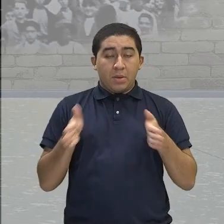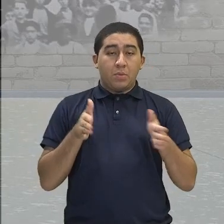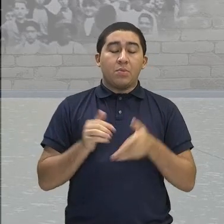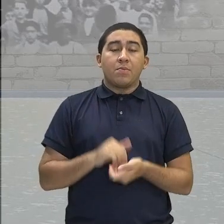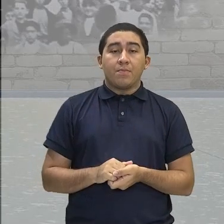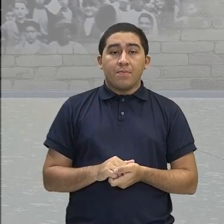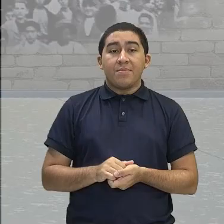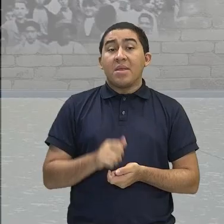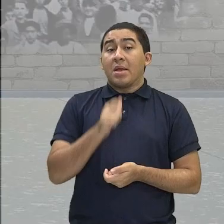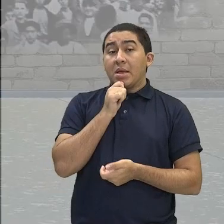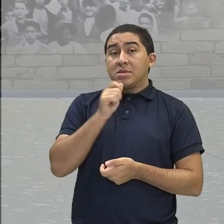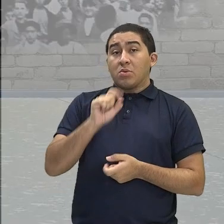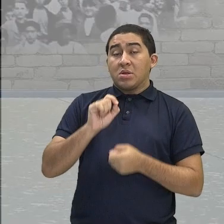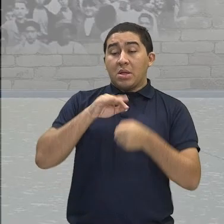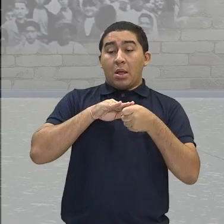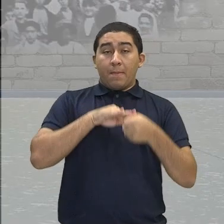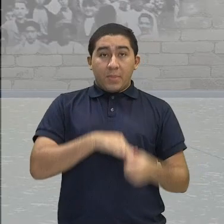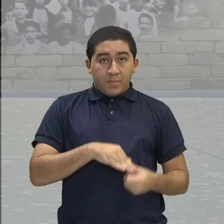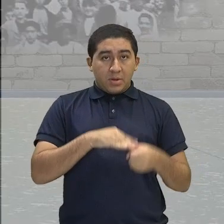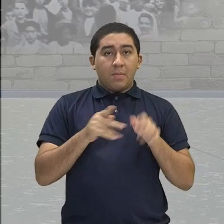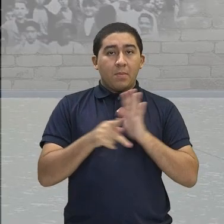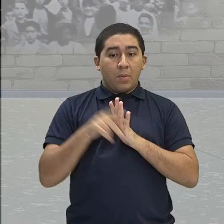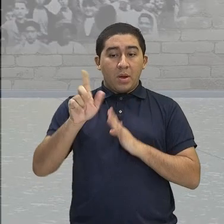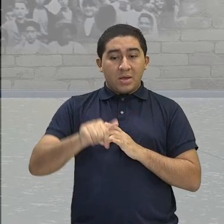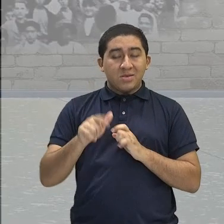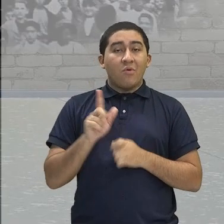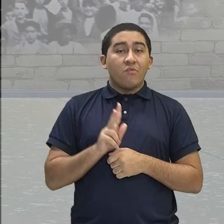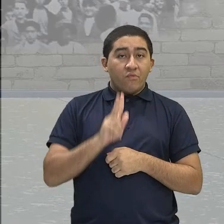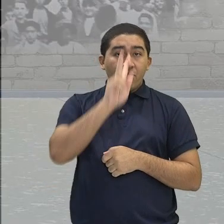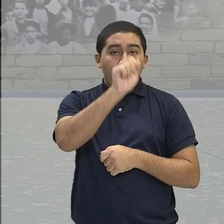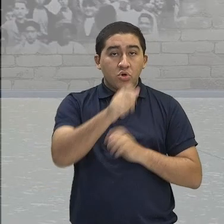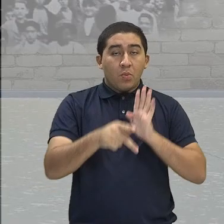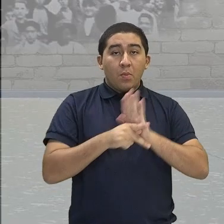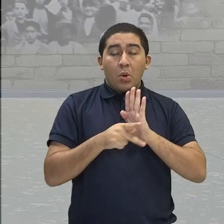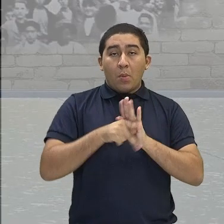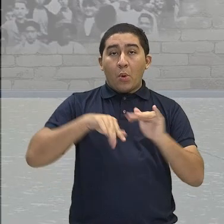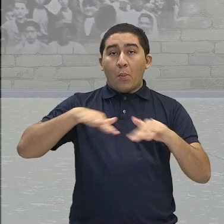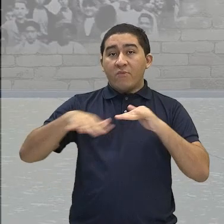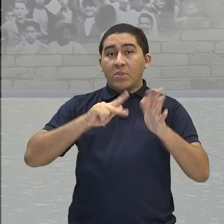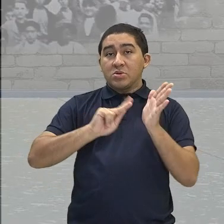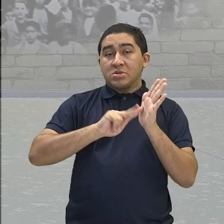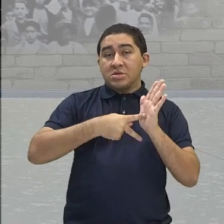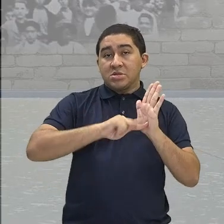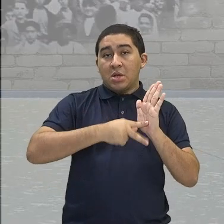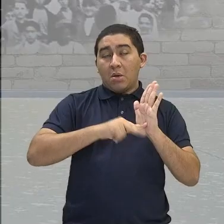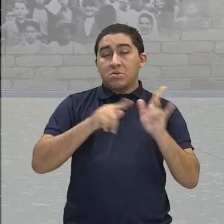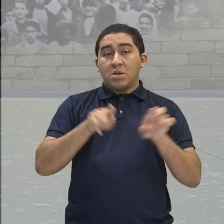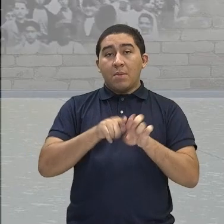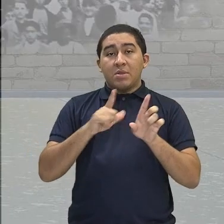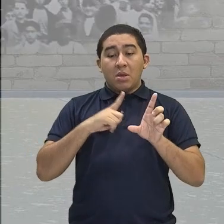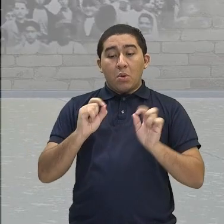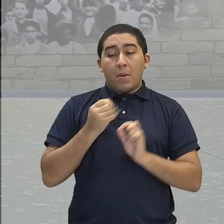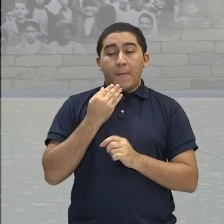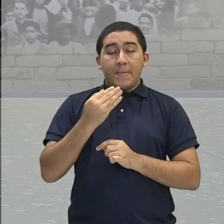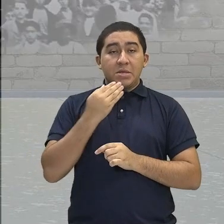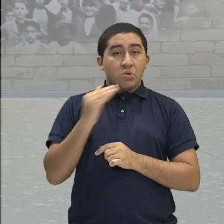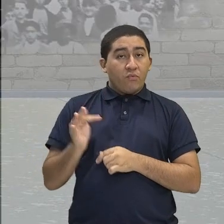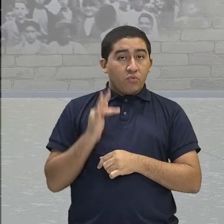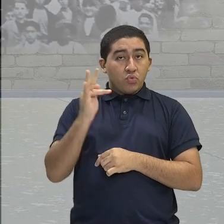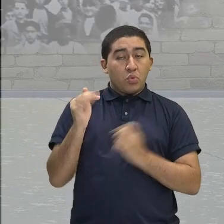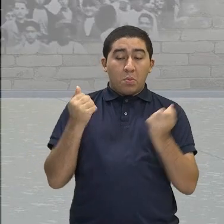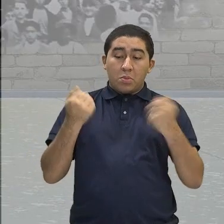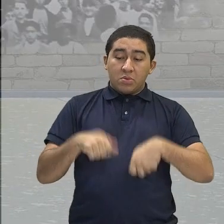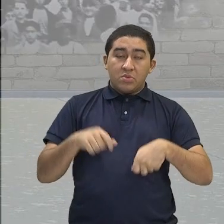Embora reprimida, a greve fortaleceu o movimento sindical, abriu caminho para reivindicações futuras,